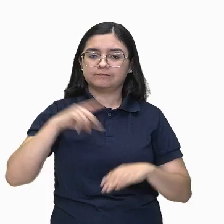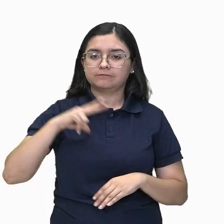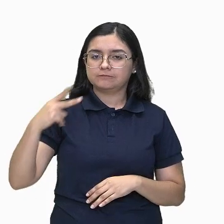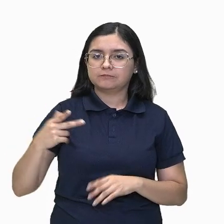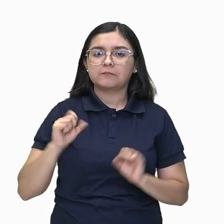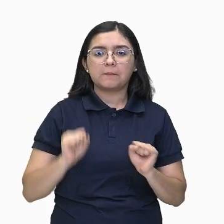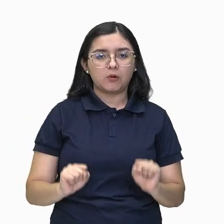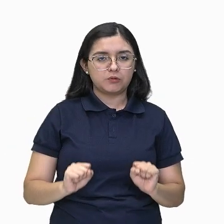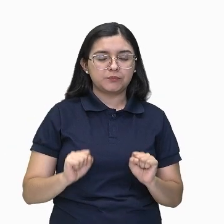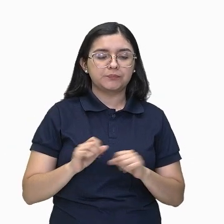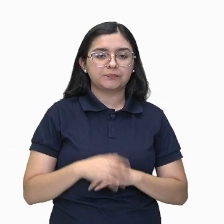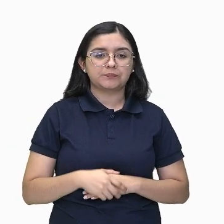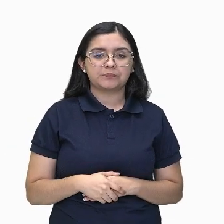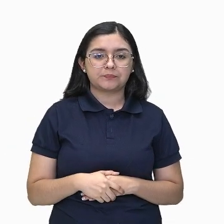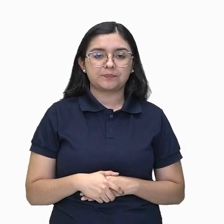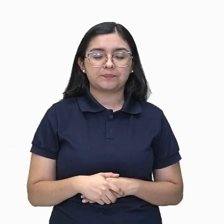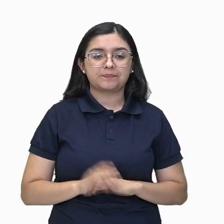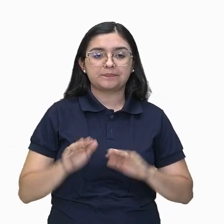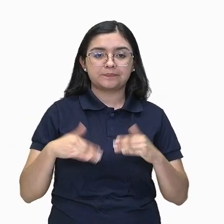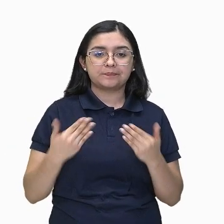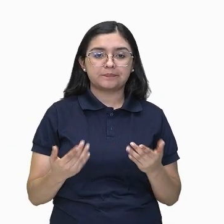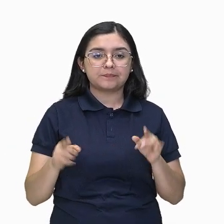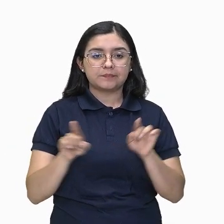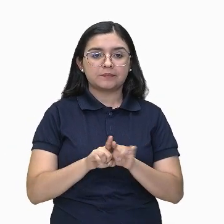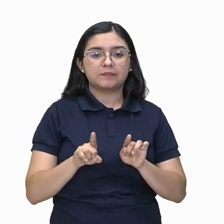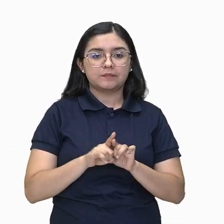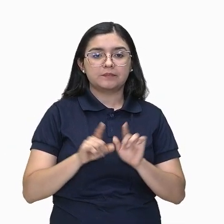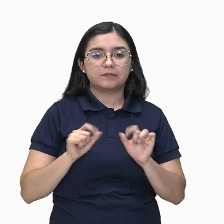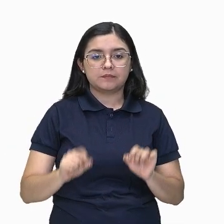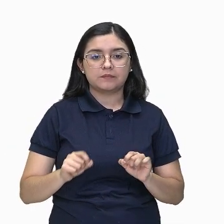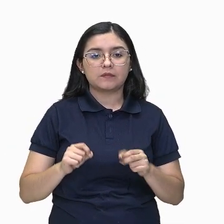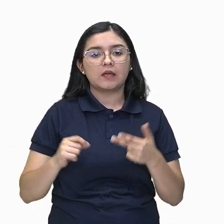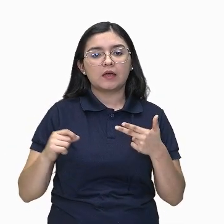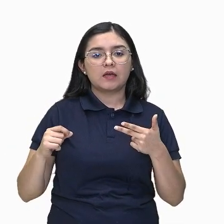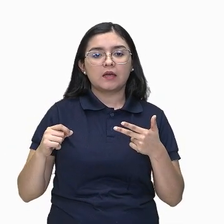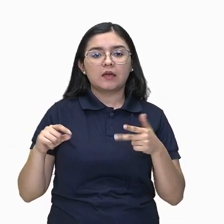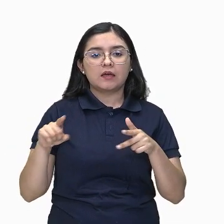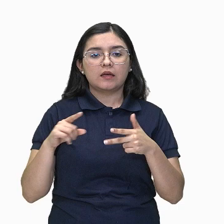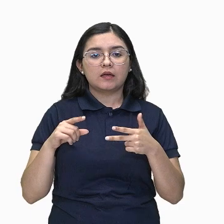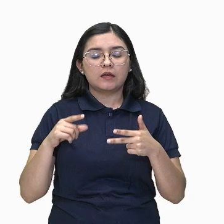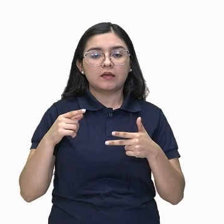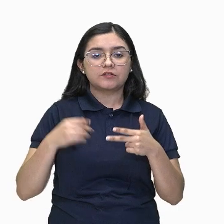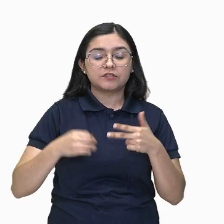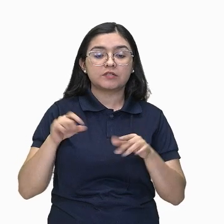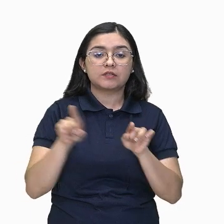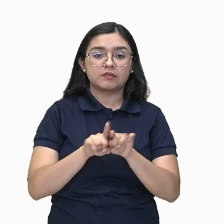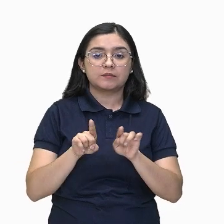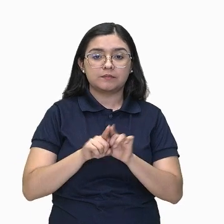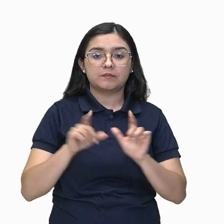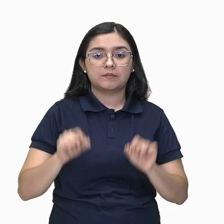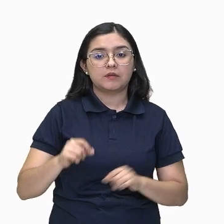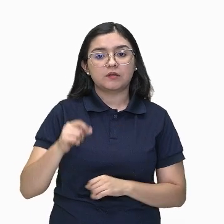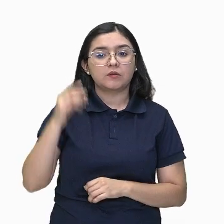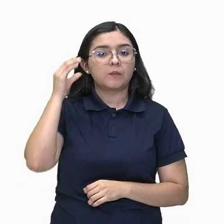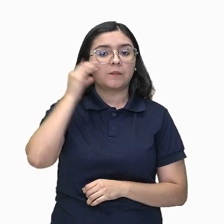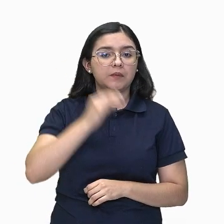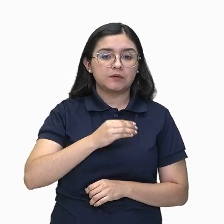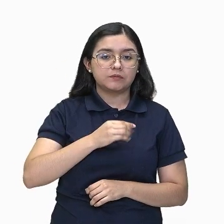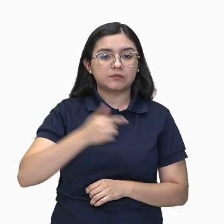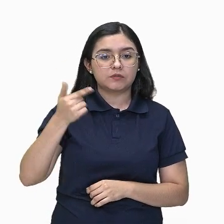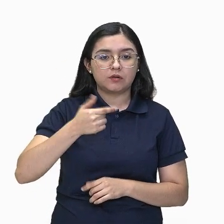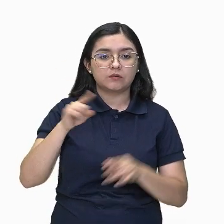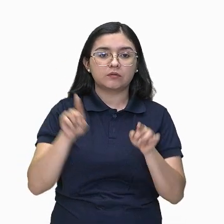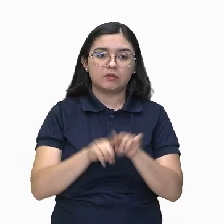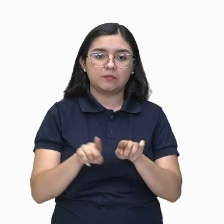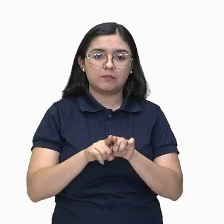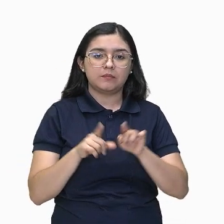tornar independente. A gente tem a regência e segundo reinado de Dom Pedro II. Então, um período de instabilidade política e busca por